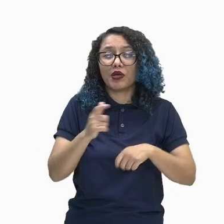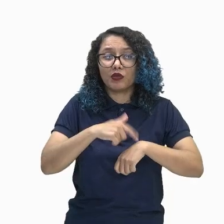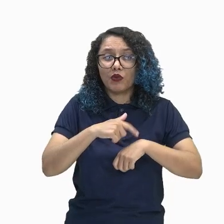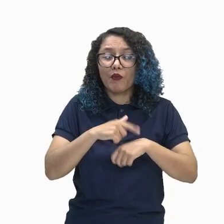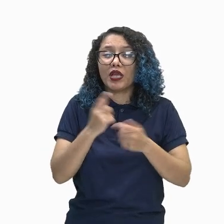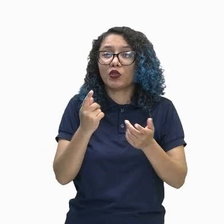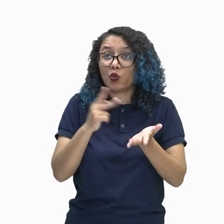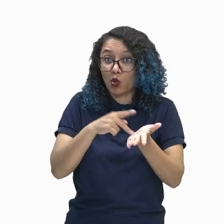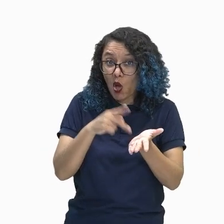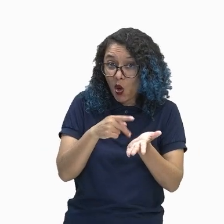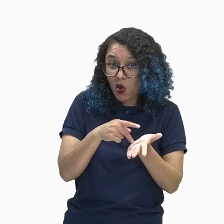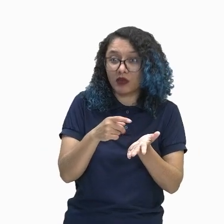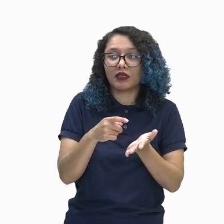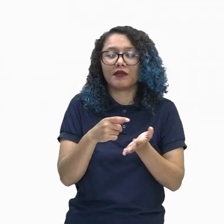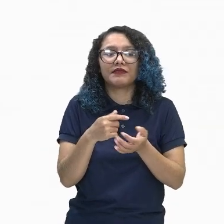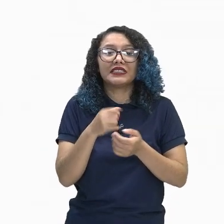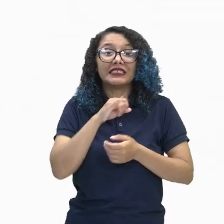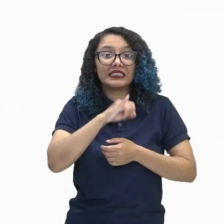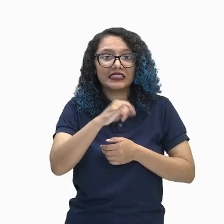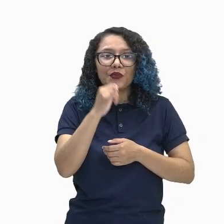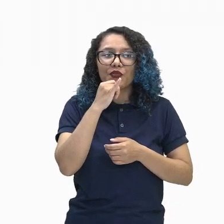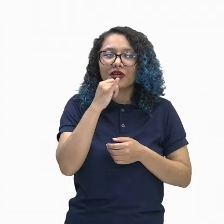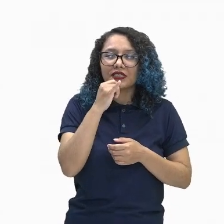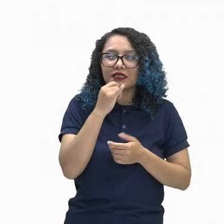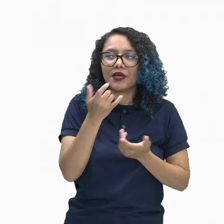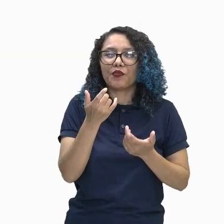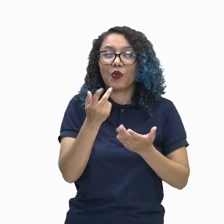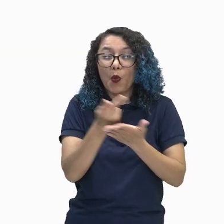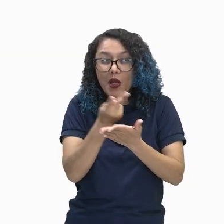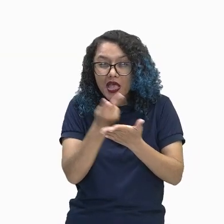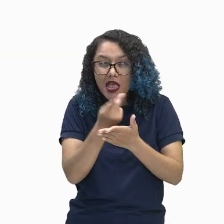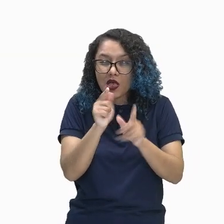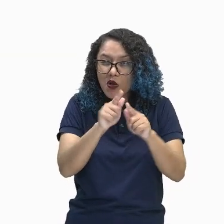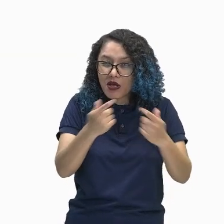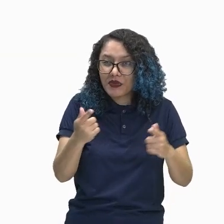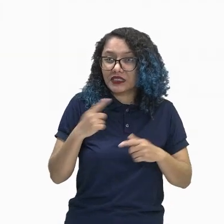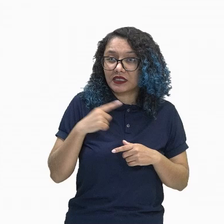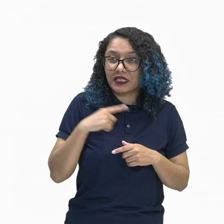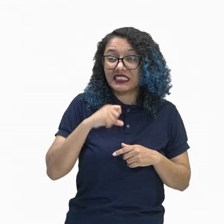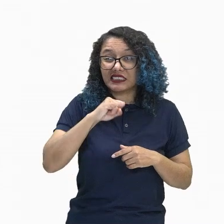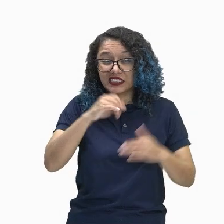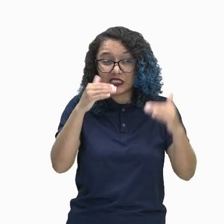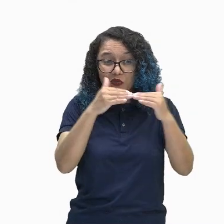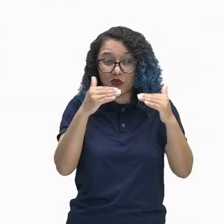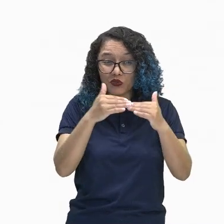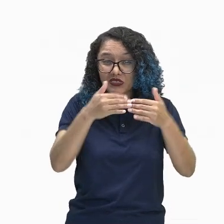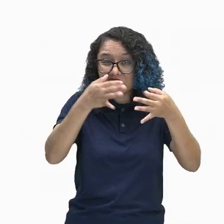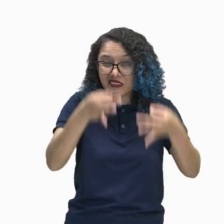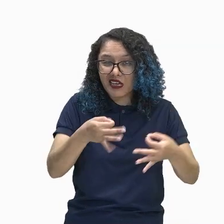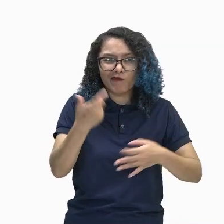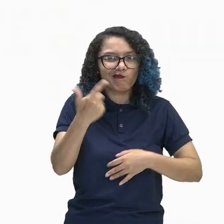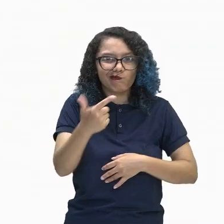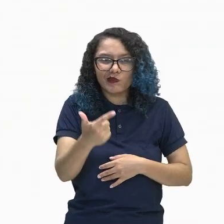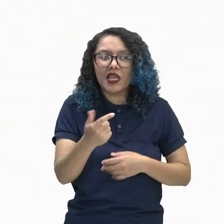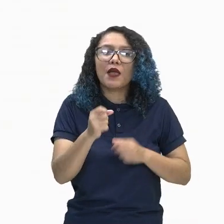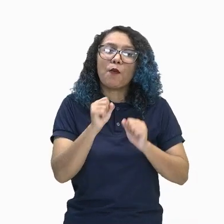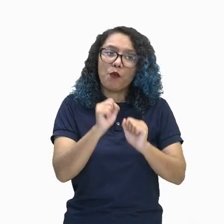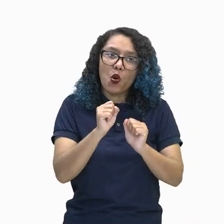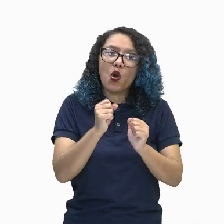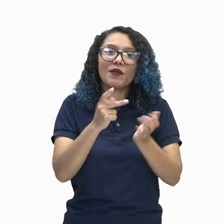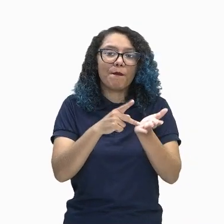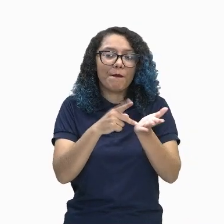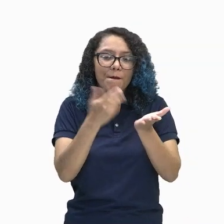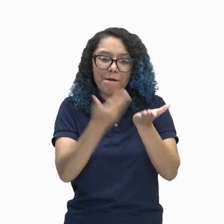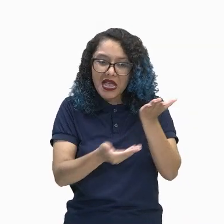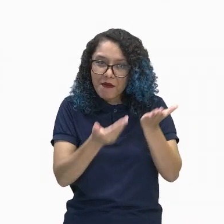que quando você comete desvios gramaticais, ou seja, você não faz a concordância exata, você perde ponto na redação do